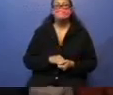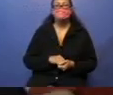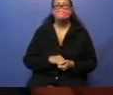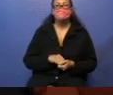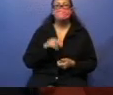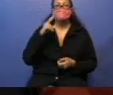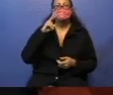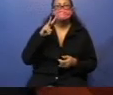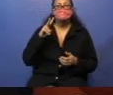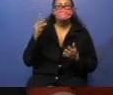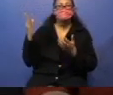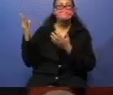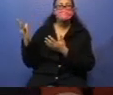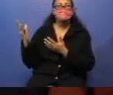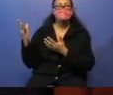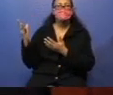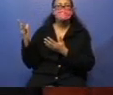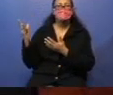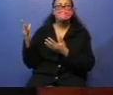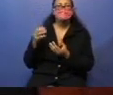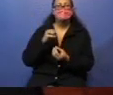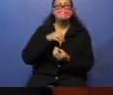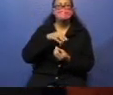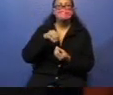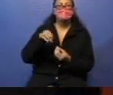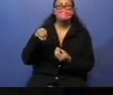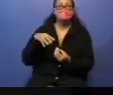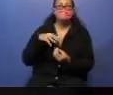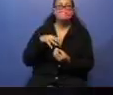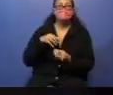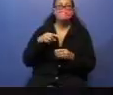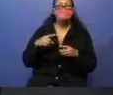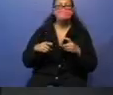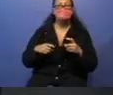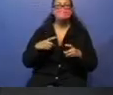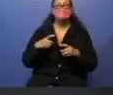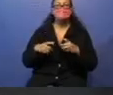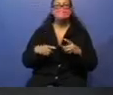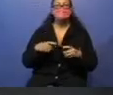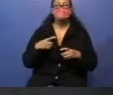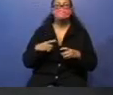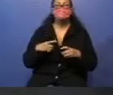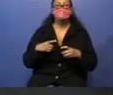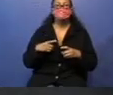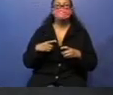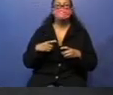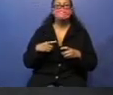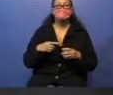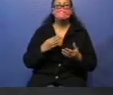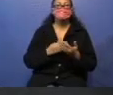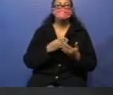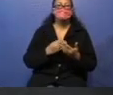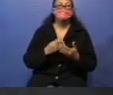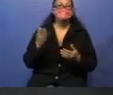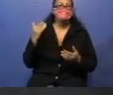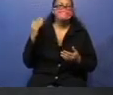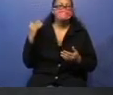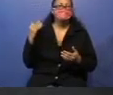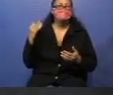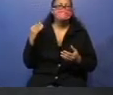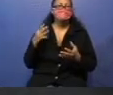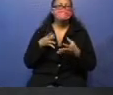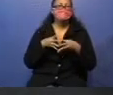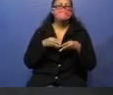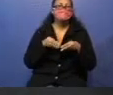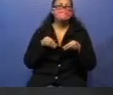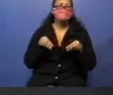Olha lá, nós estamos falando de fungos e bactérias. Falamos bastante a aula passada que eles estragam os alimentos,